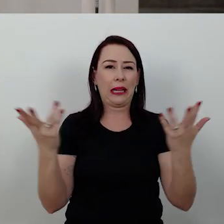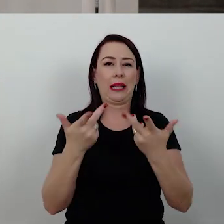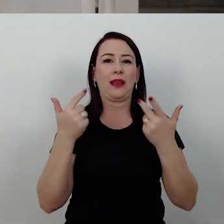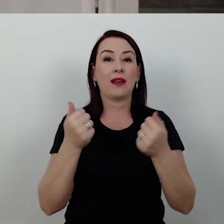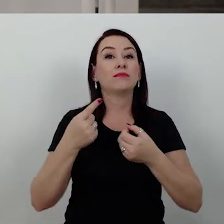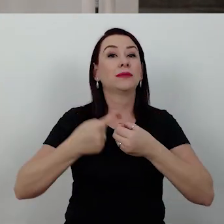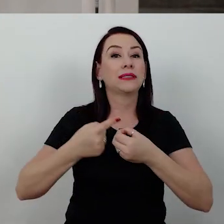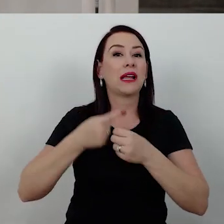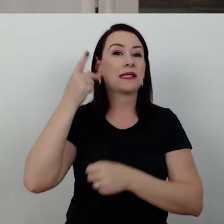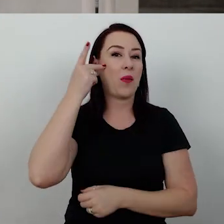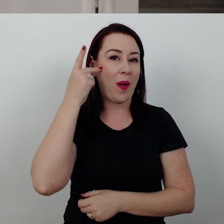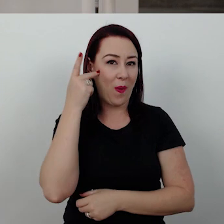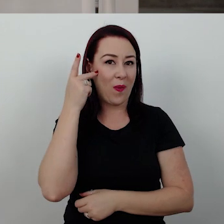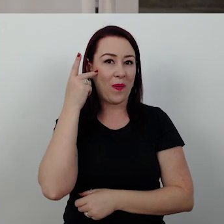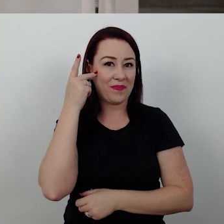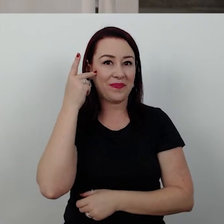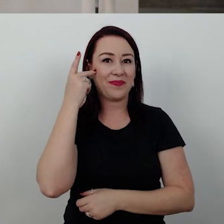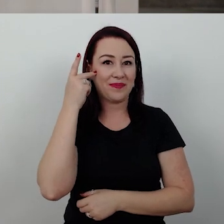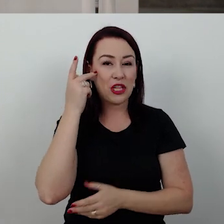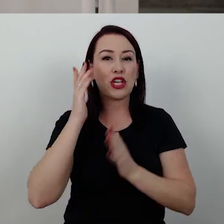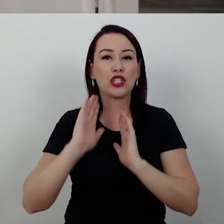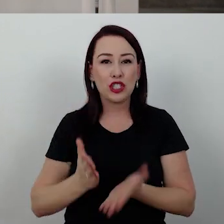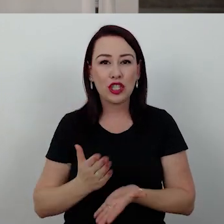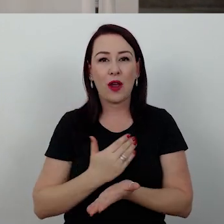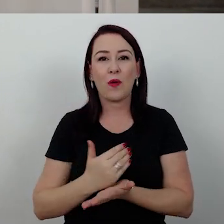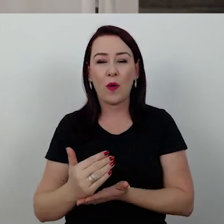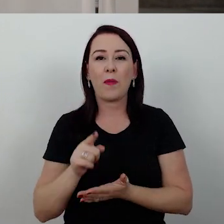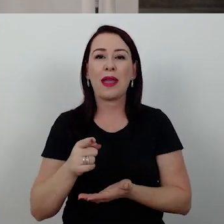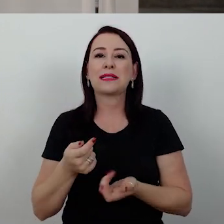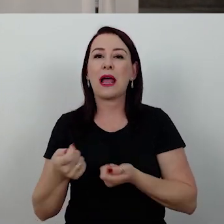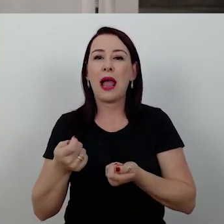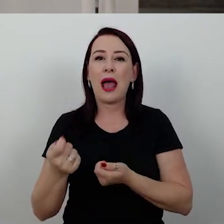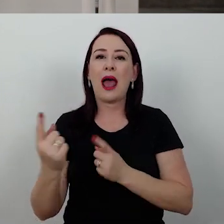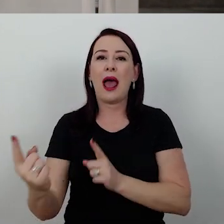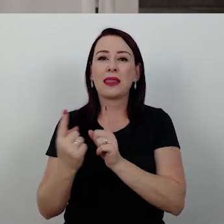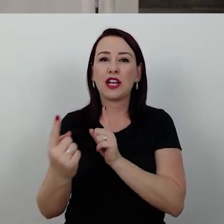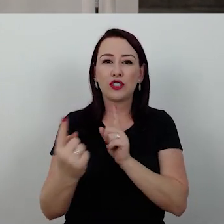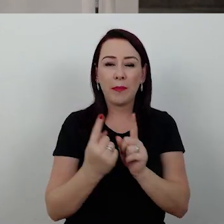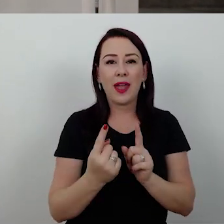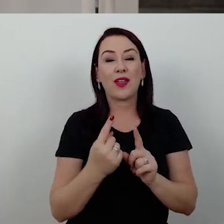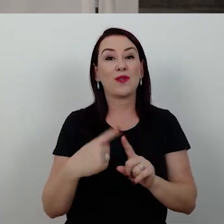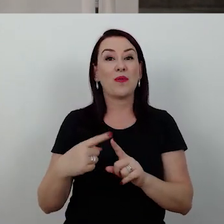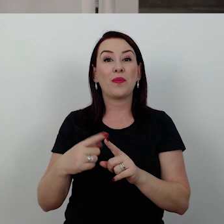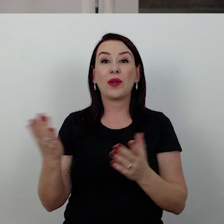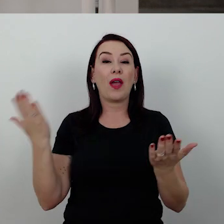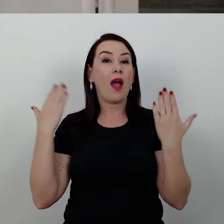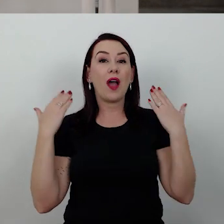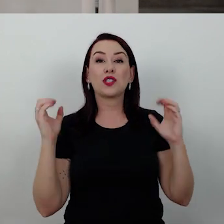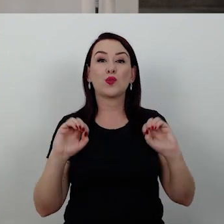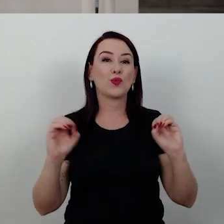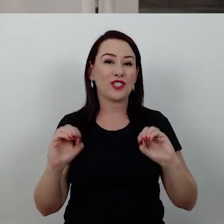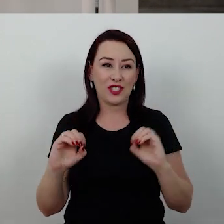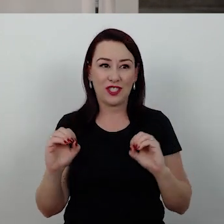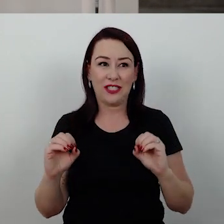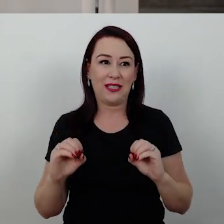com uma estrutura de atendimento, de fortalecimento do setor que não existia, né? Uma